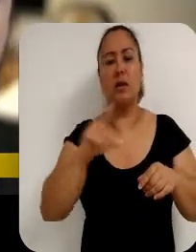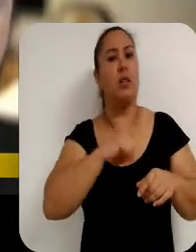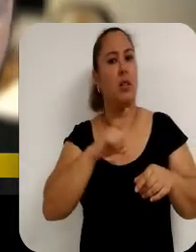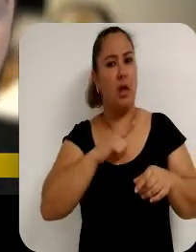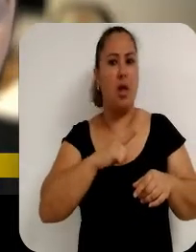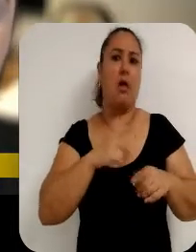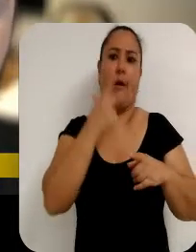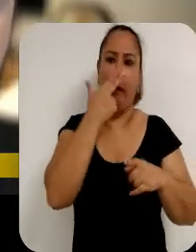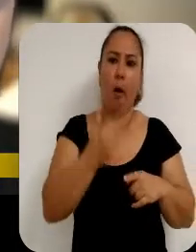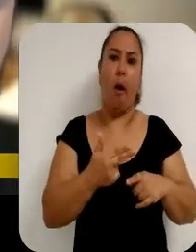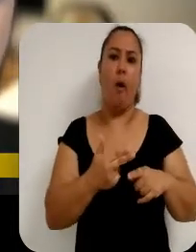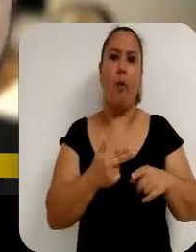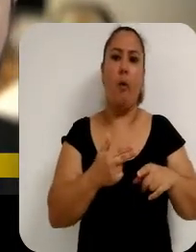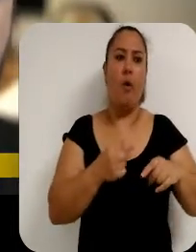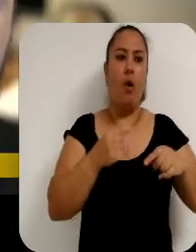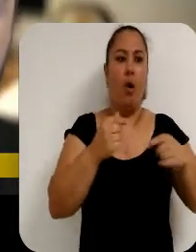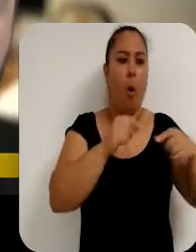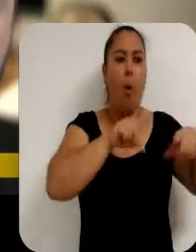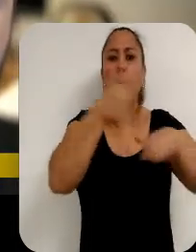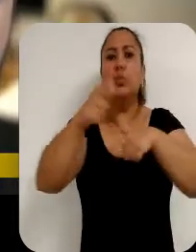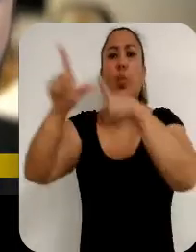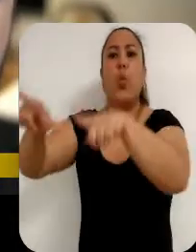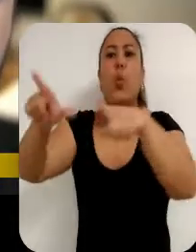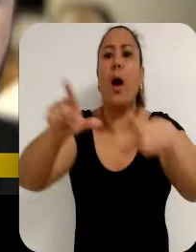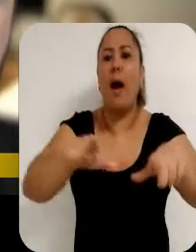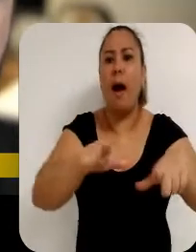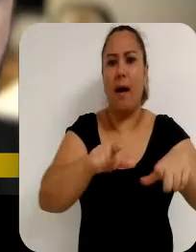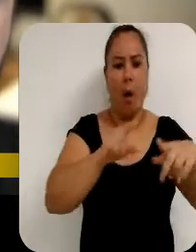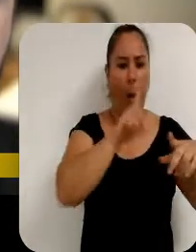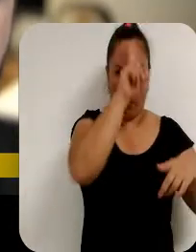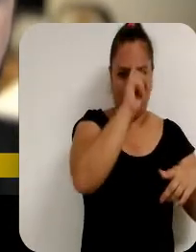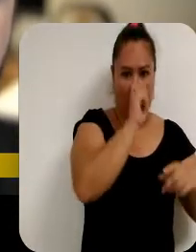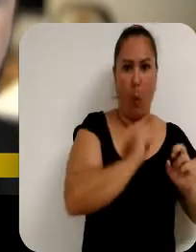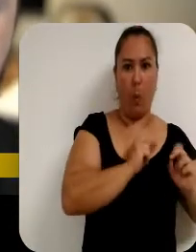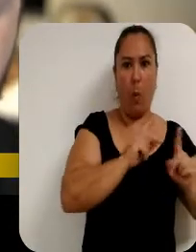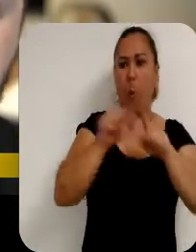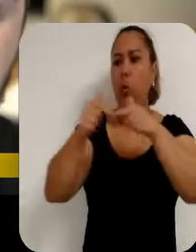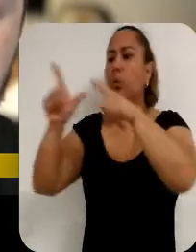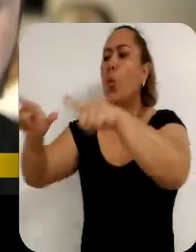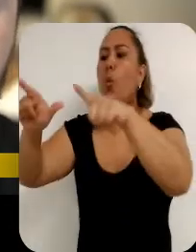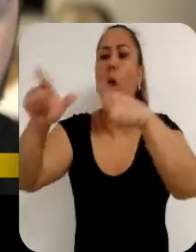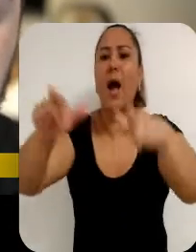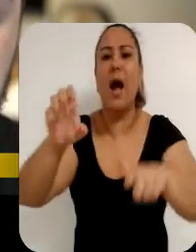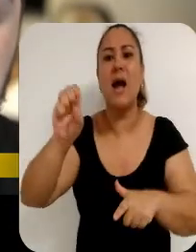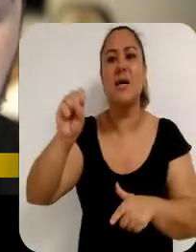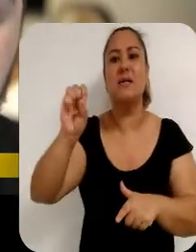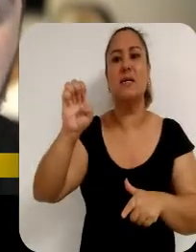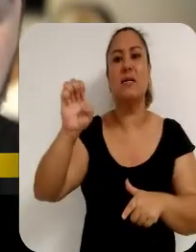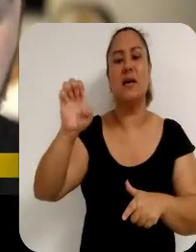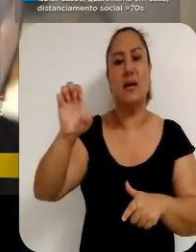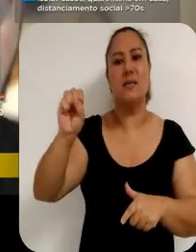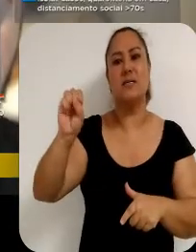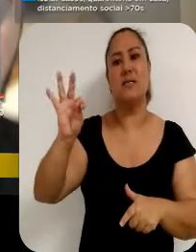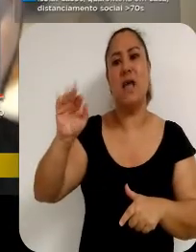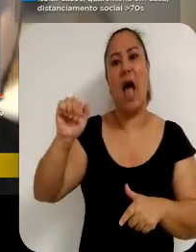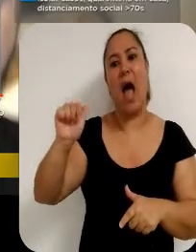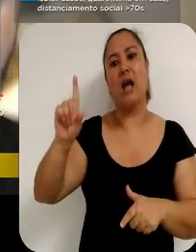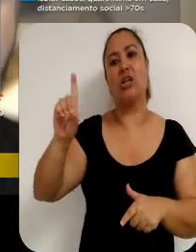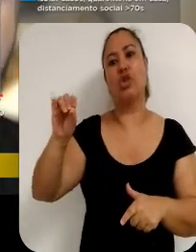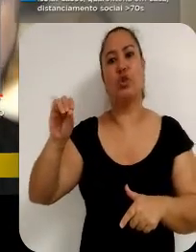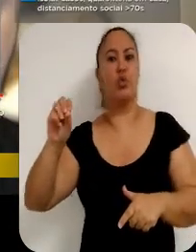atendimento hospitalar e tudo indica que o país está agindo para se preparar para um grande número de casos. E se vocês repararem nessa